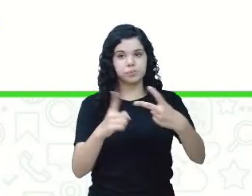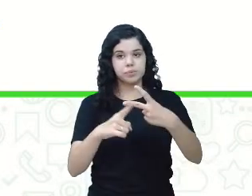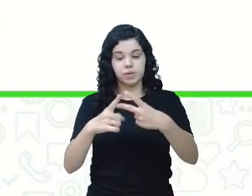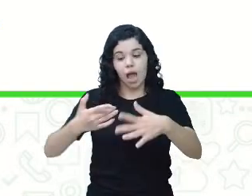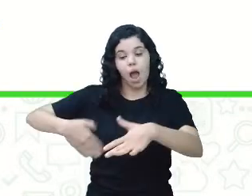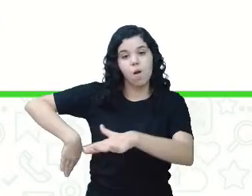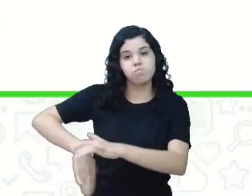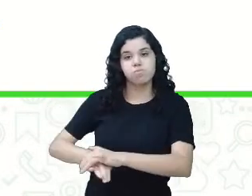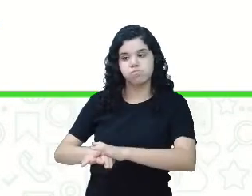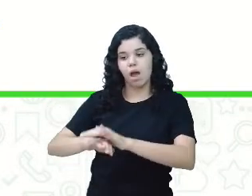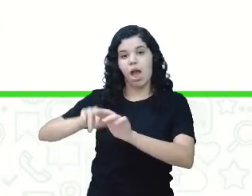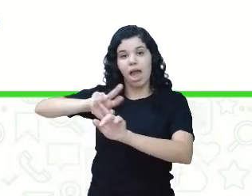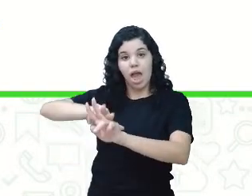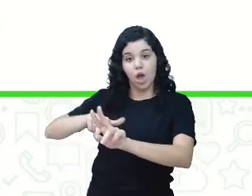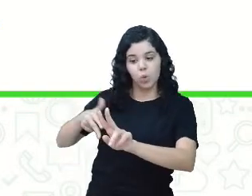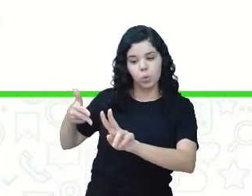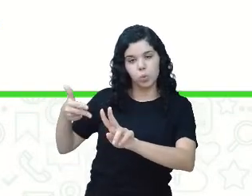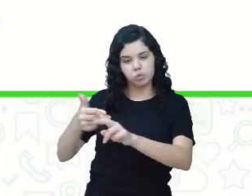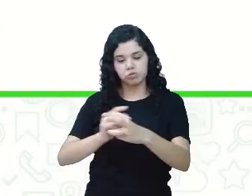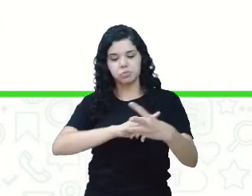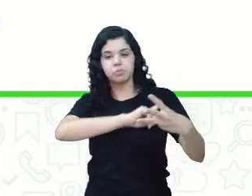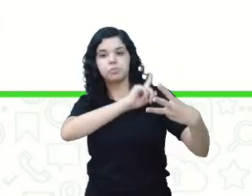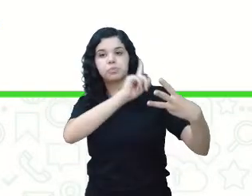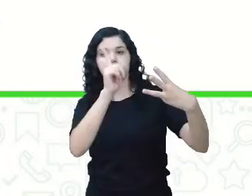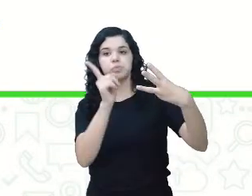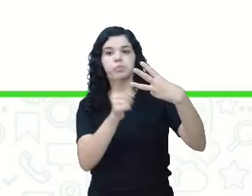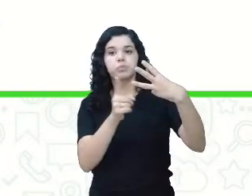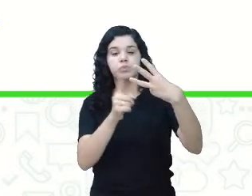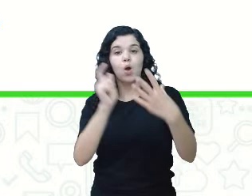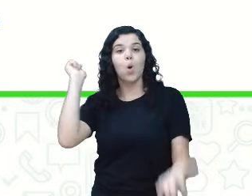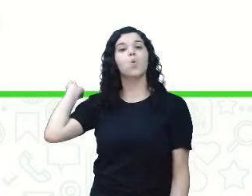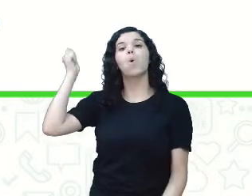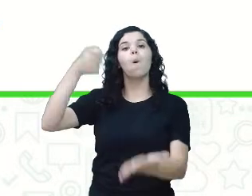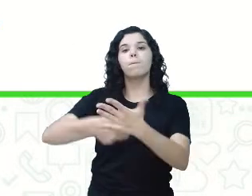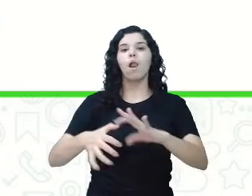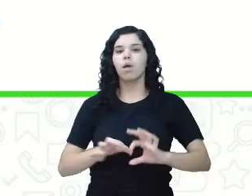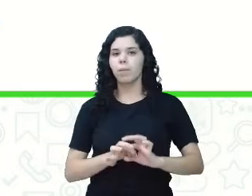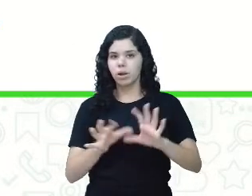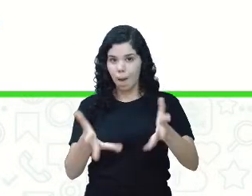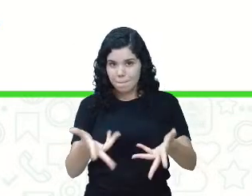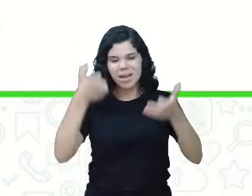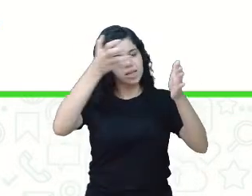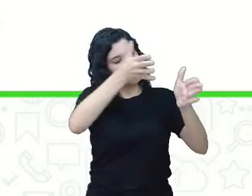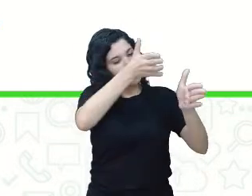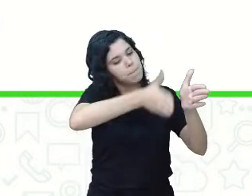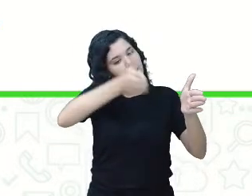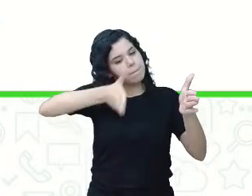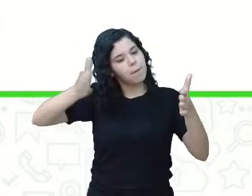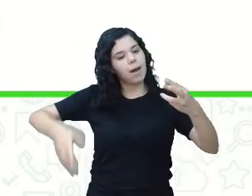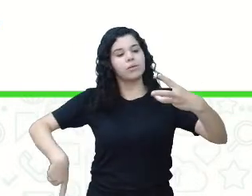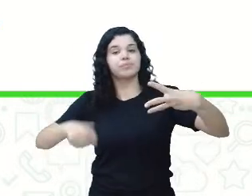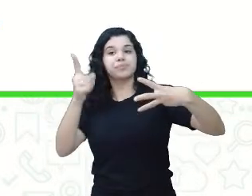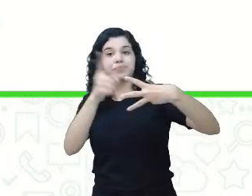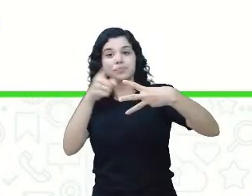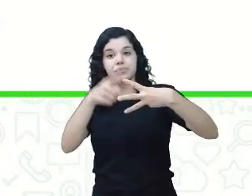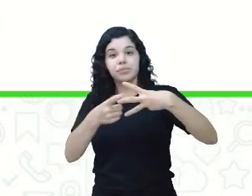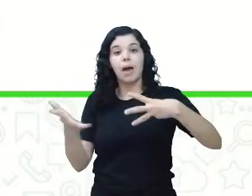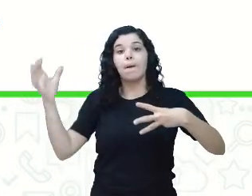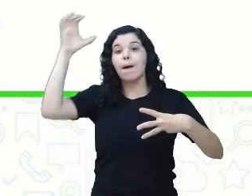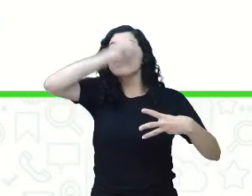liberdade. Olha o degrau. Aprenderam a língua portuguesa, acumularam recursos e compravam a